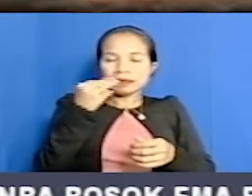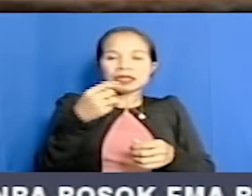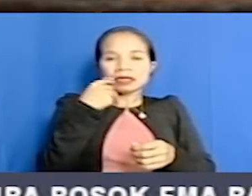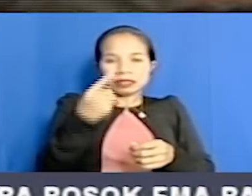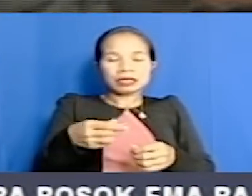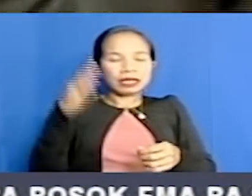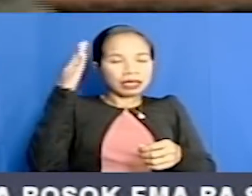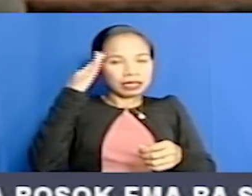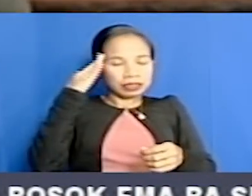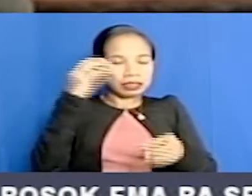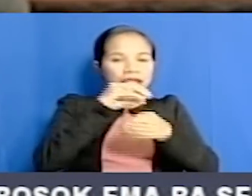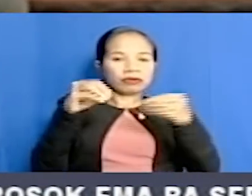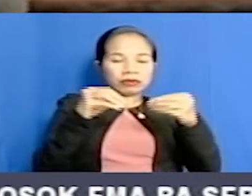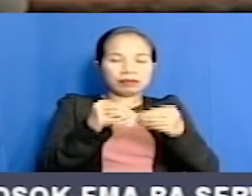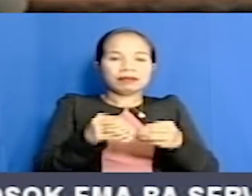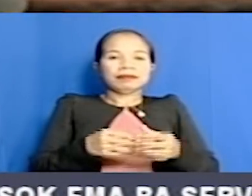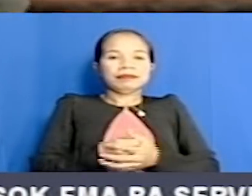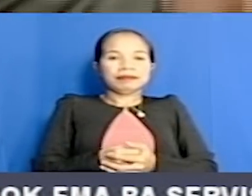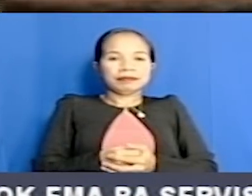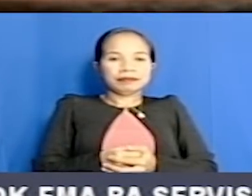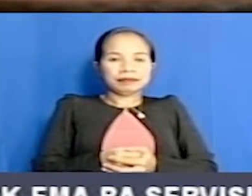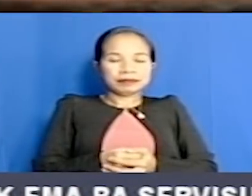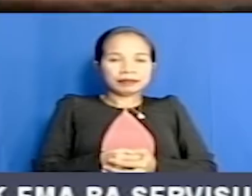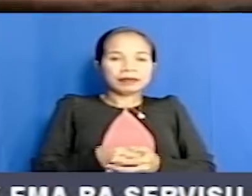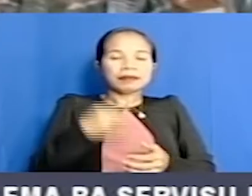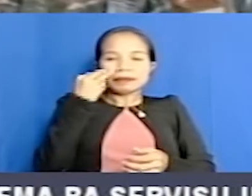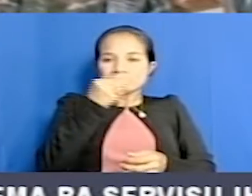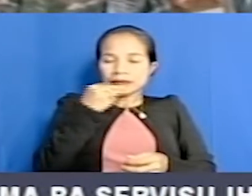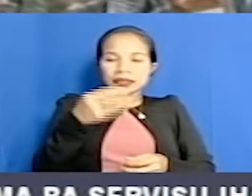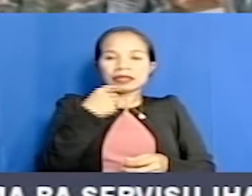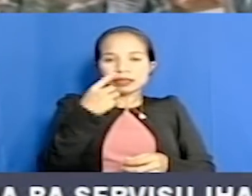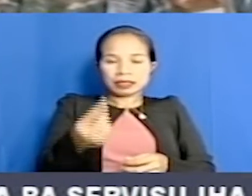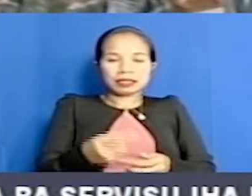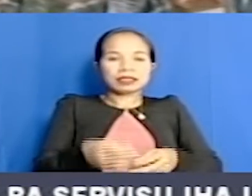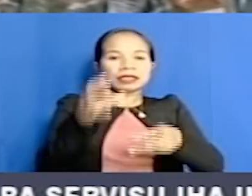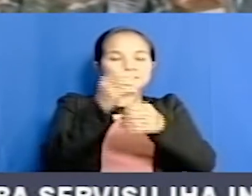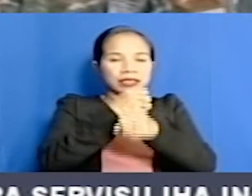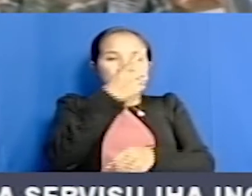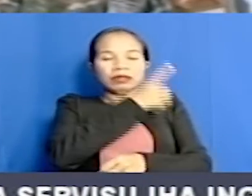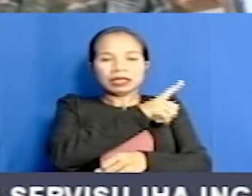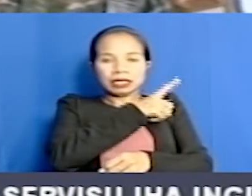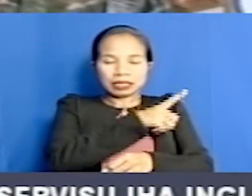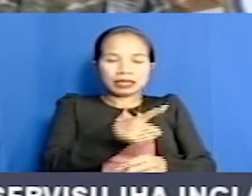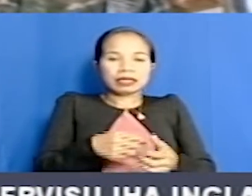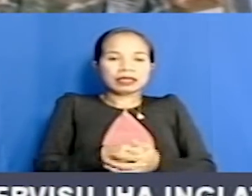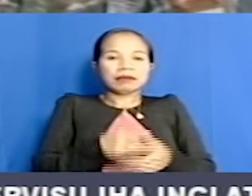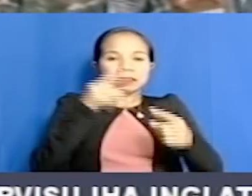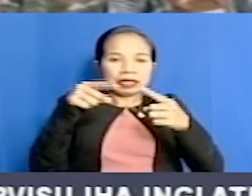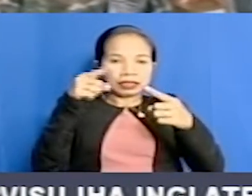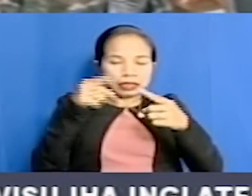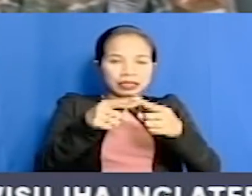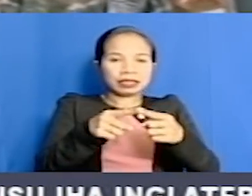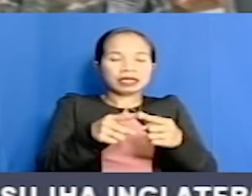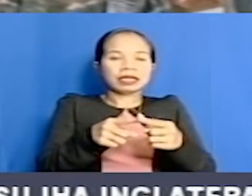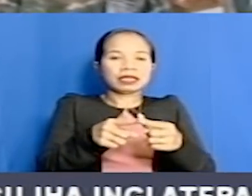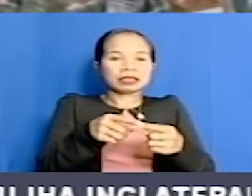parte reconhece konapa idane. Maria Alcatiri hateten sesimu Lere Anantimur wanghira